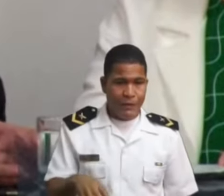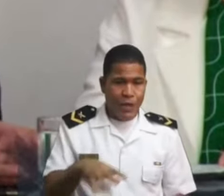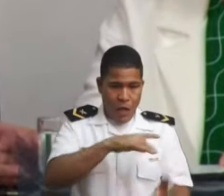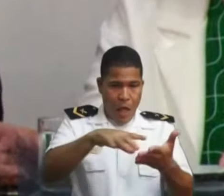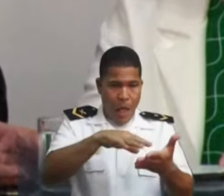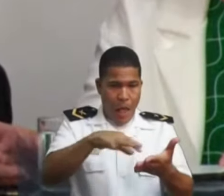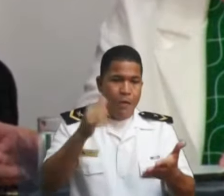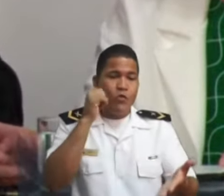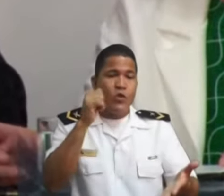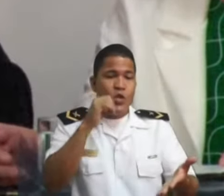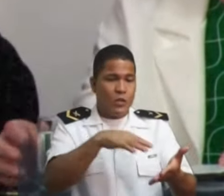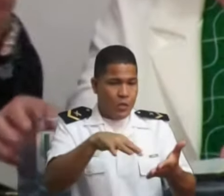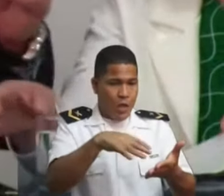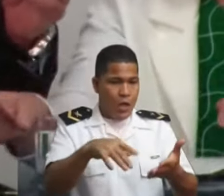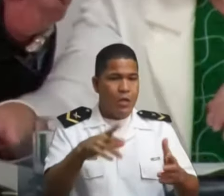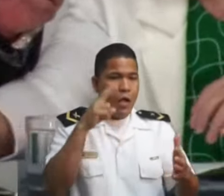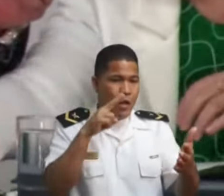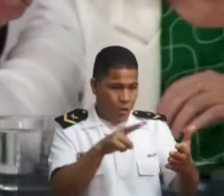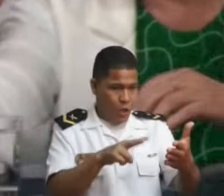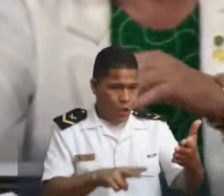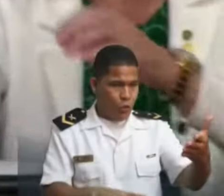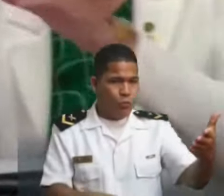secretária para leitura.